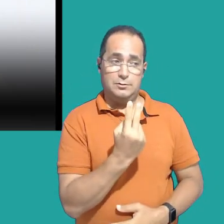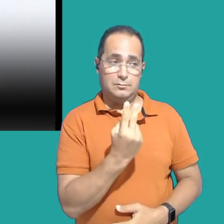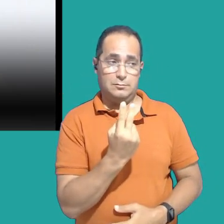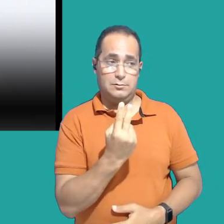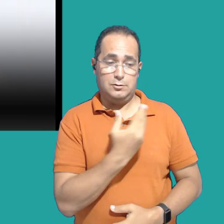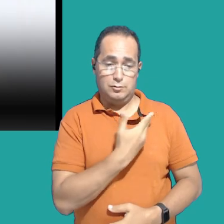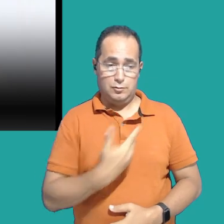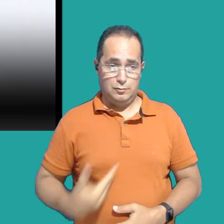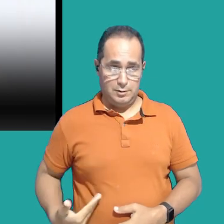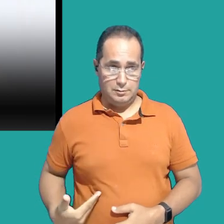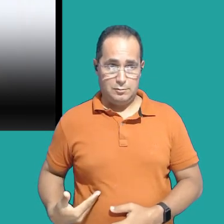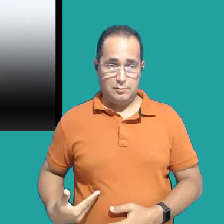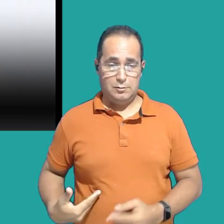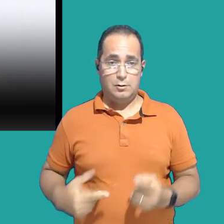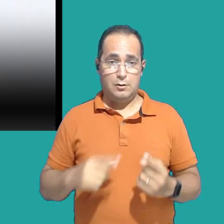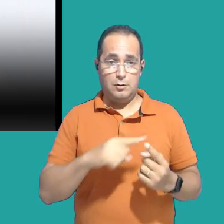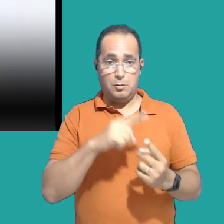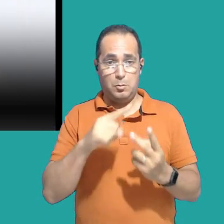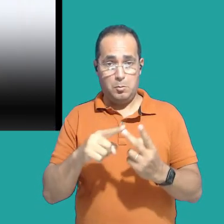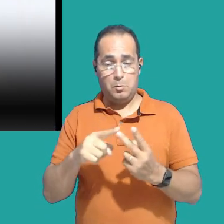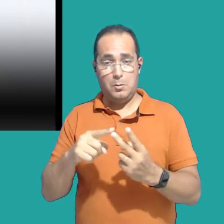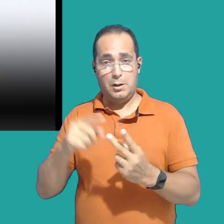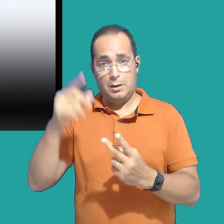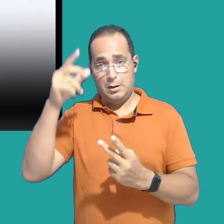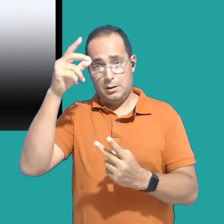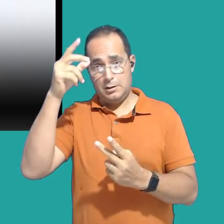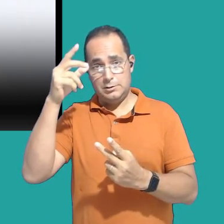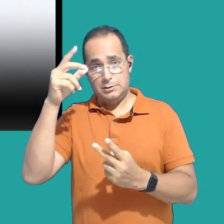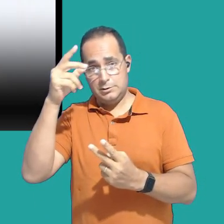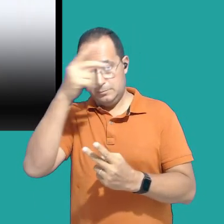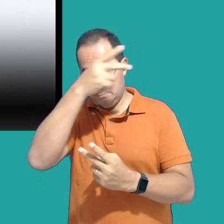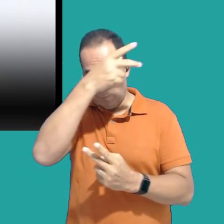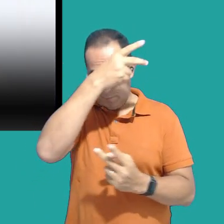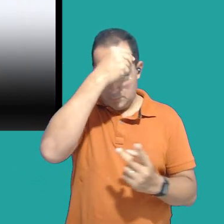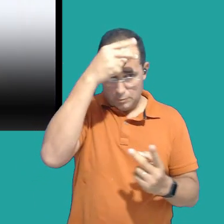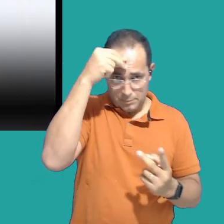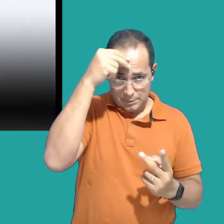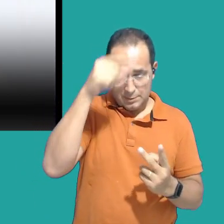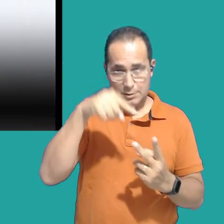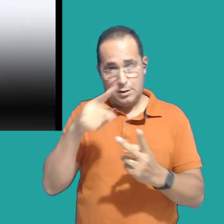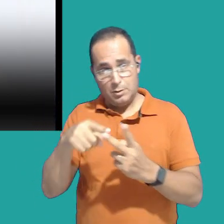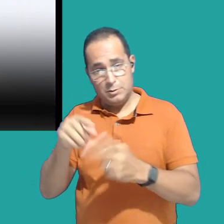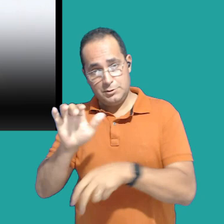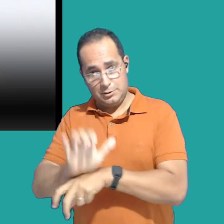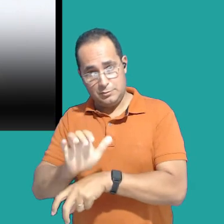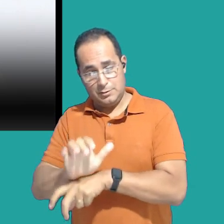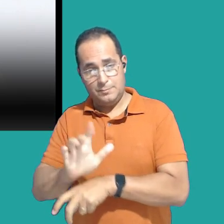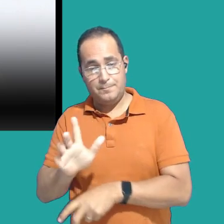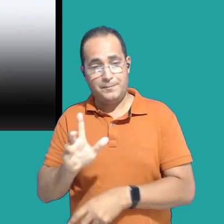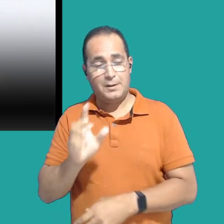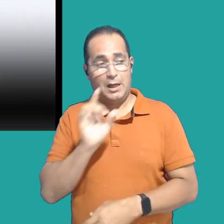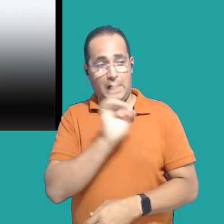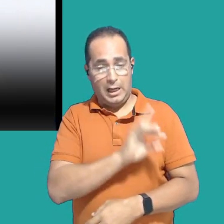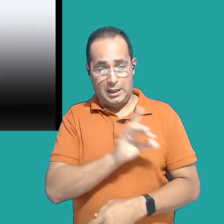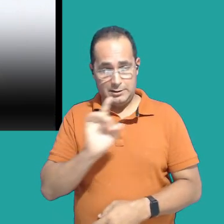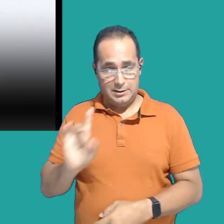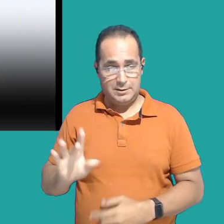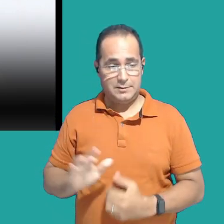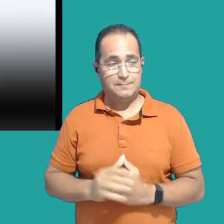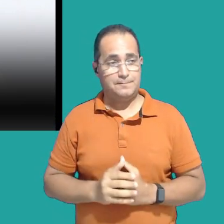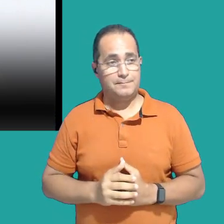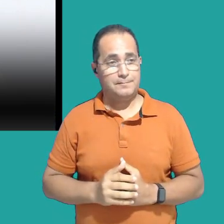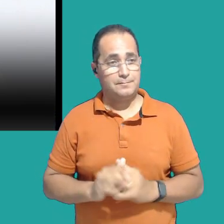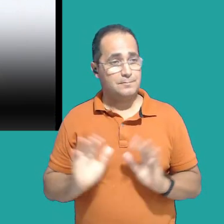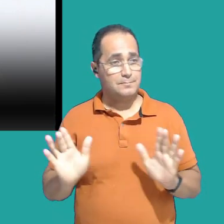escolas, públicas e estaduais. Uhum. Então, cada uma, no período que eu